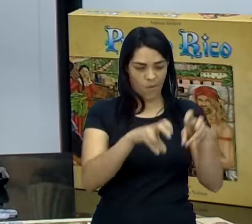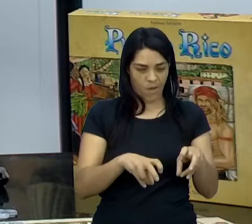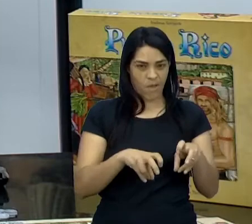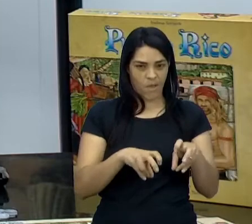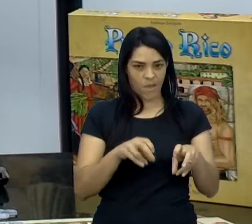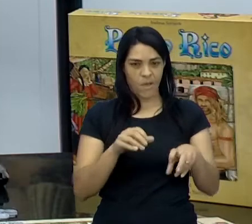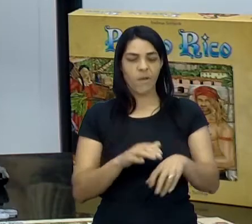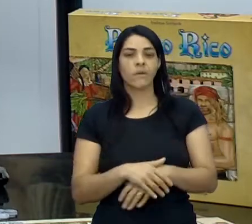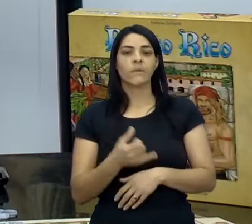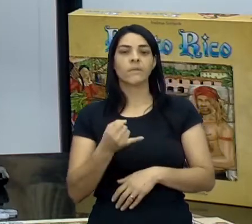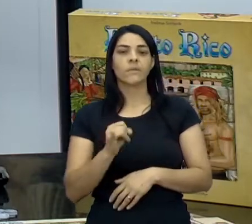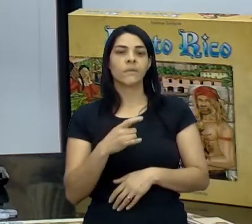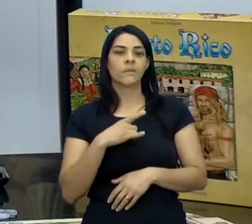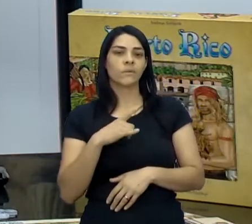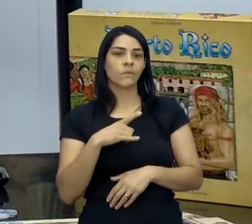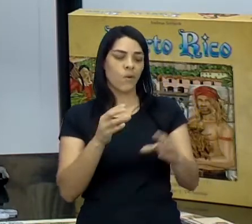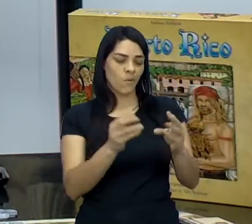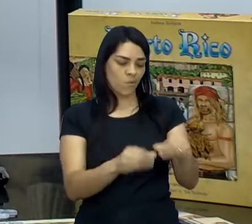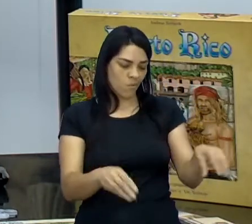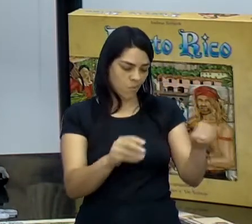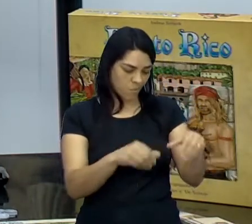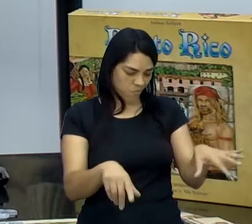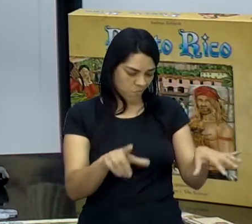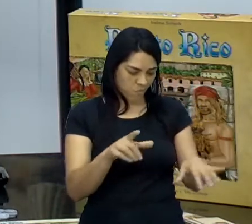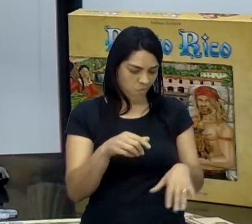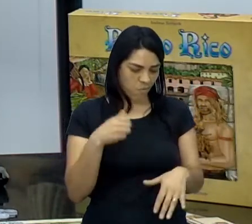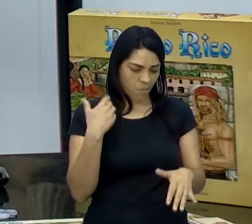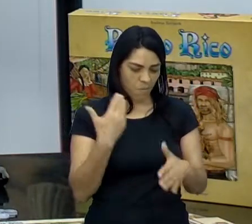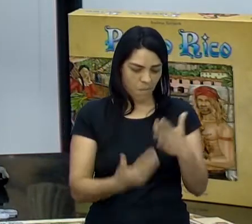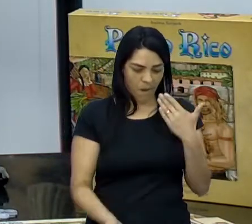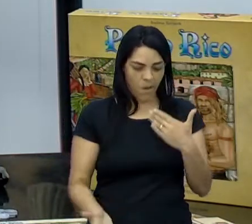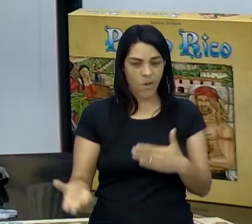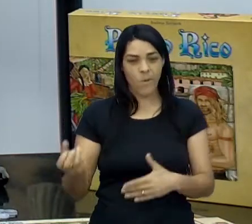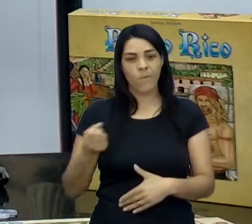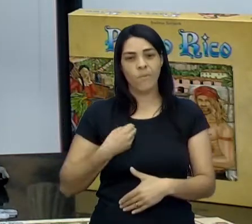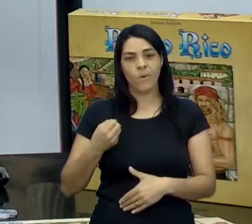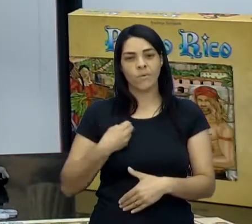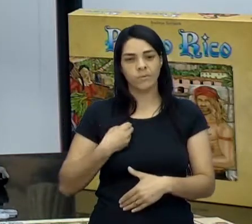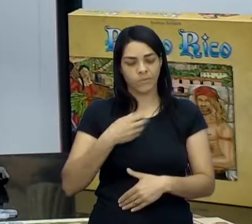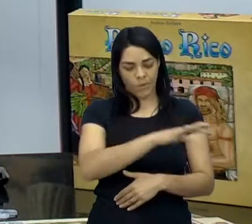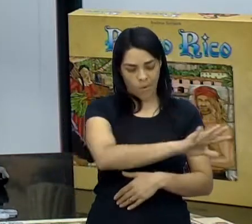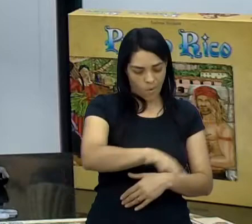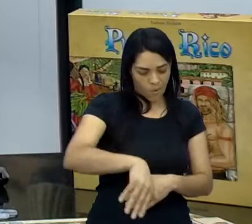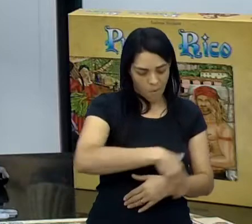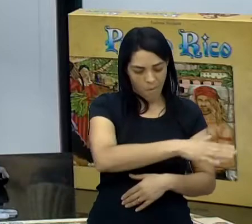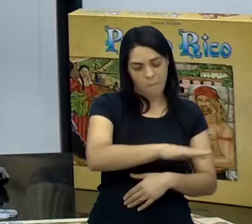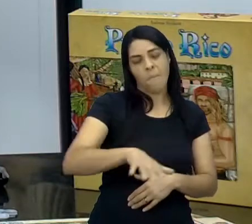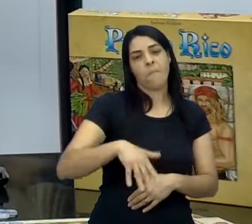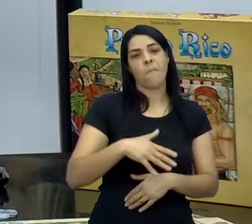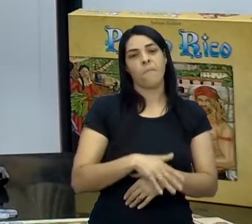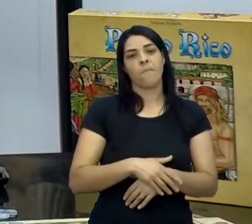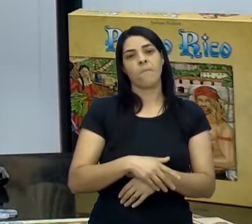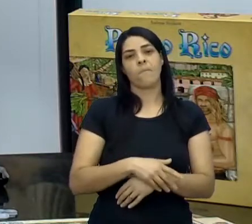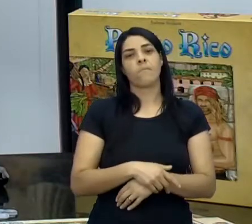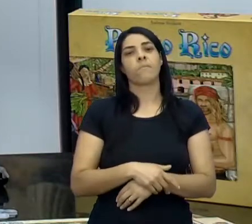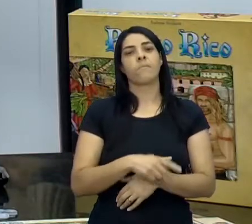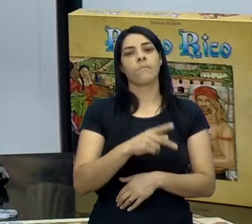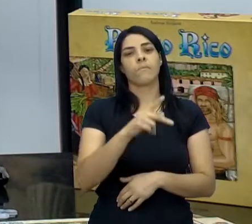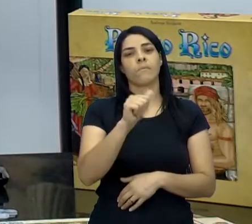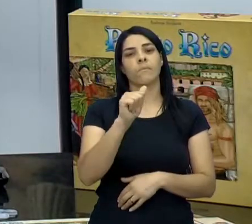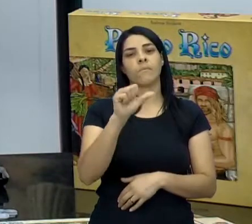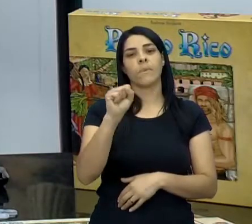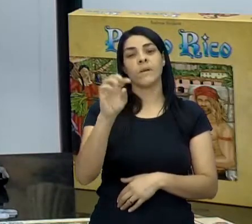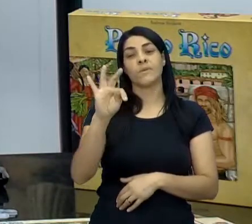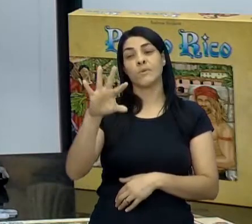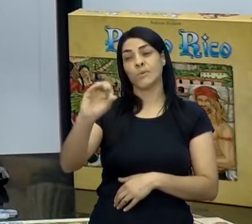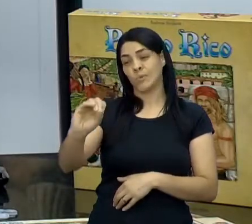relevante. Se não possuir nenhum pasto, você perde um ponto. Então, pastos que você tem na sua fazenda, eu vou te dar pontos. Se você não tem pasto, você perde ponto.